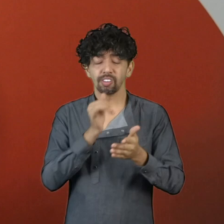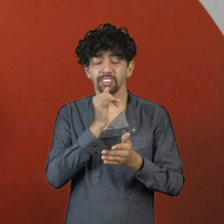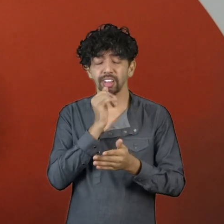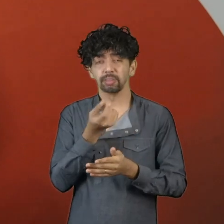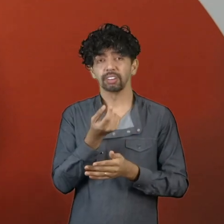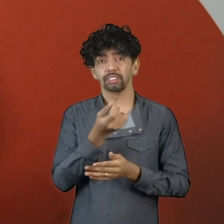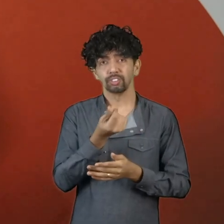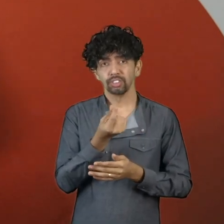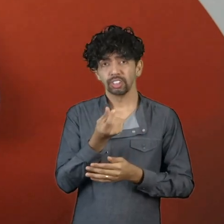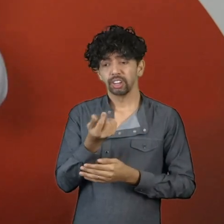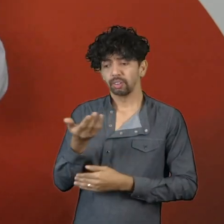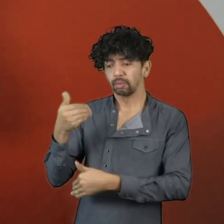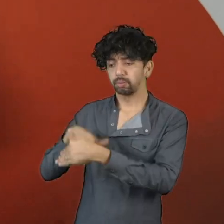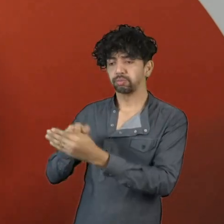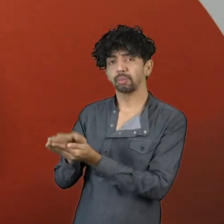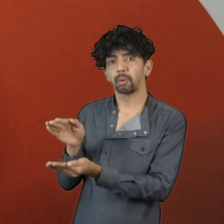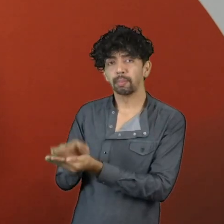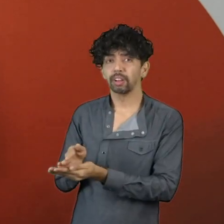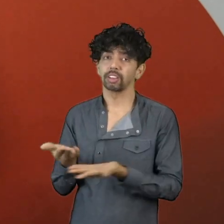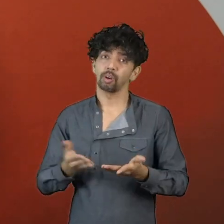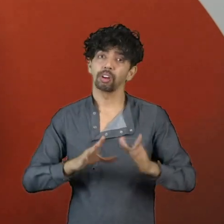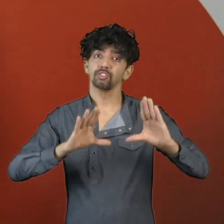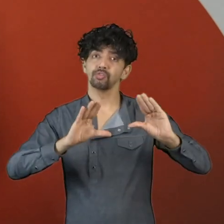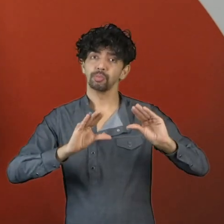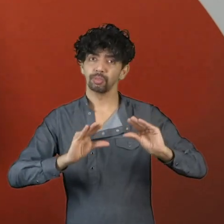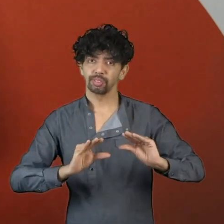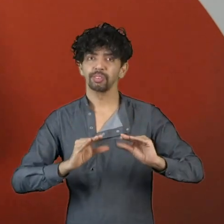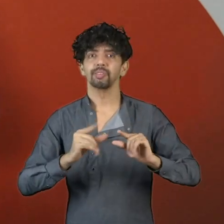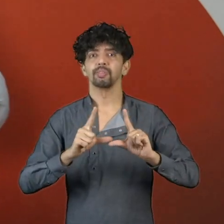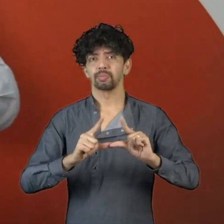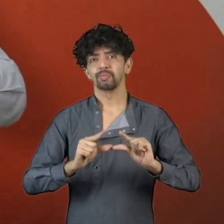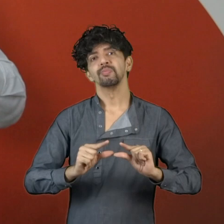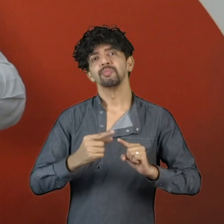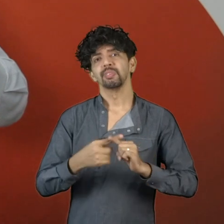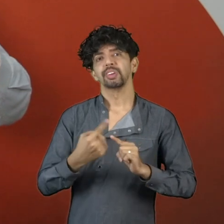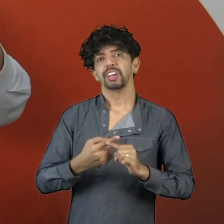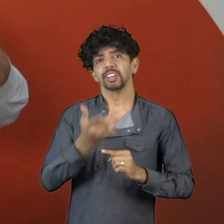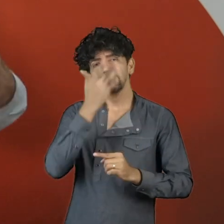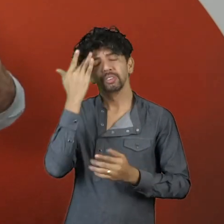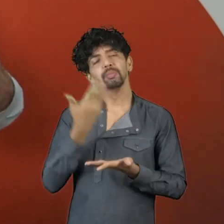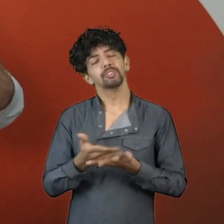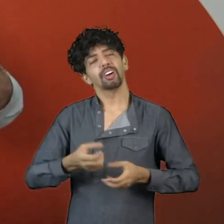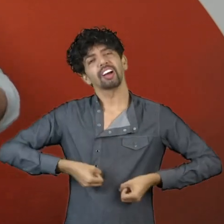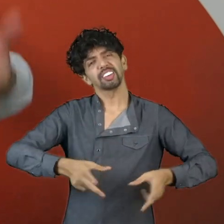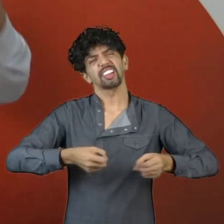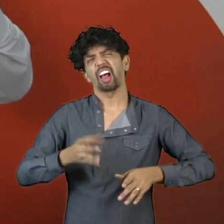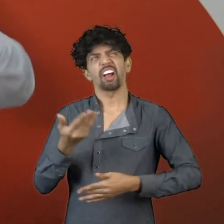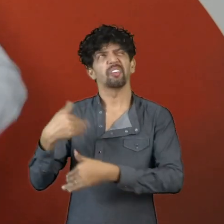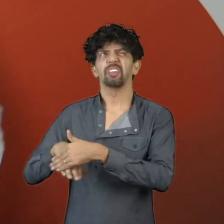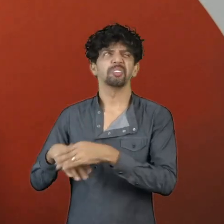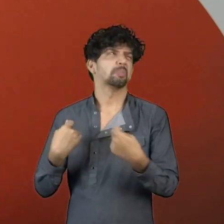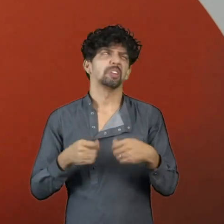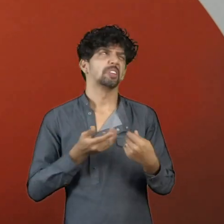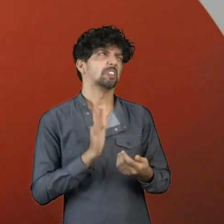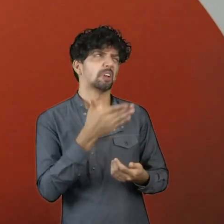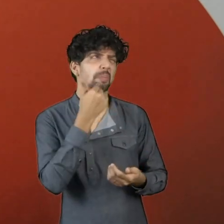depósitos agora de caderneta de poupança estão menores. Por quê? Porque as pessoas começaram a gastar, relaxaram. Como a gente faz